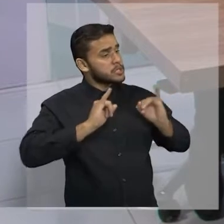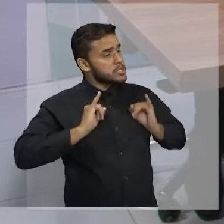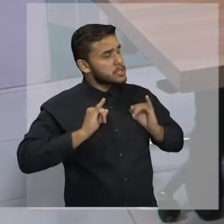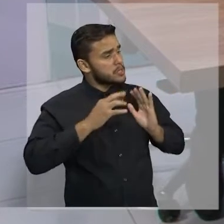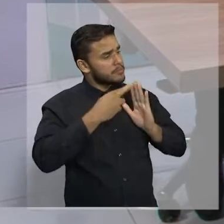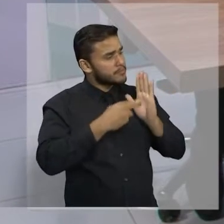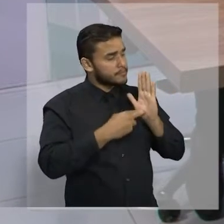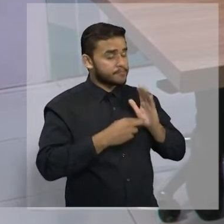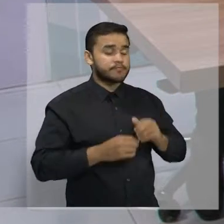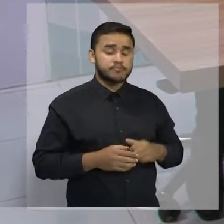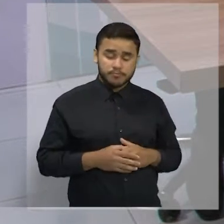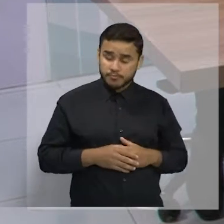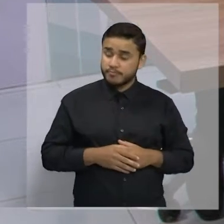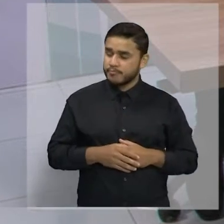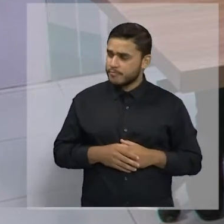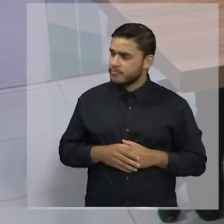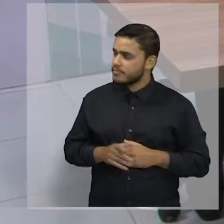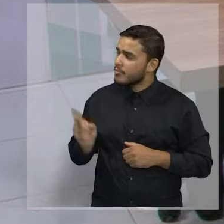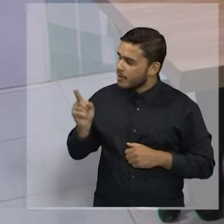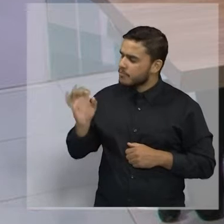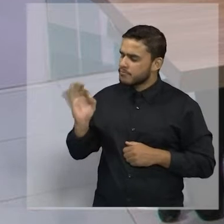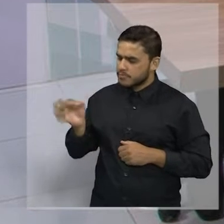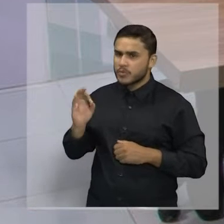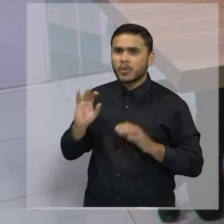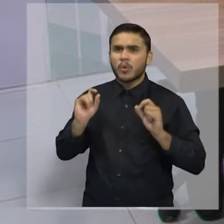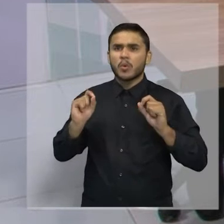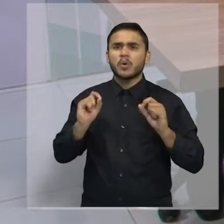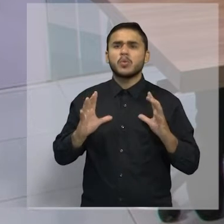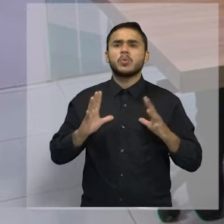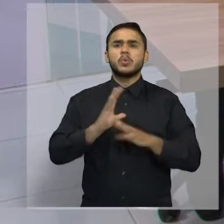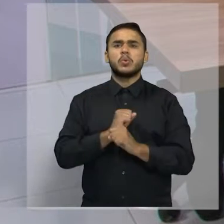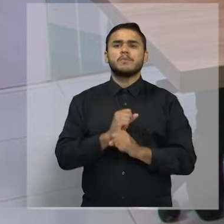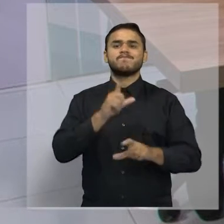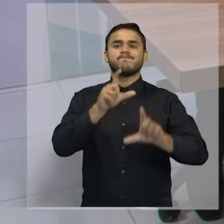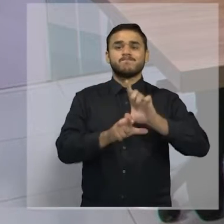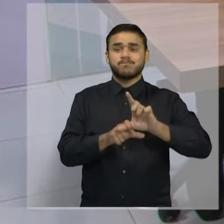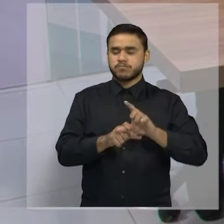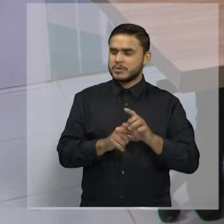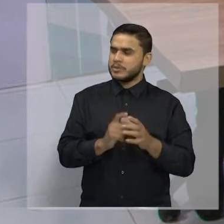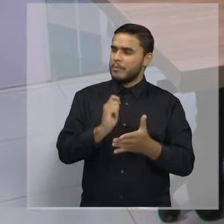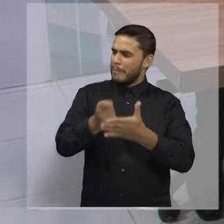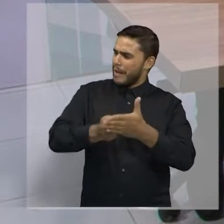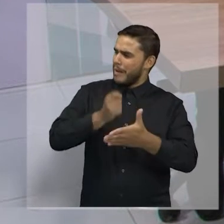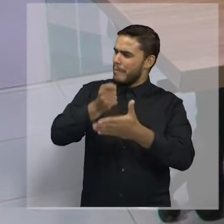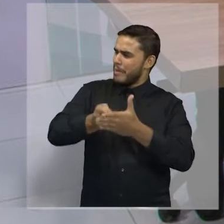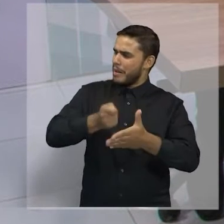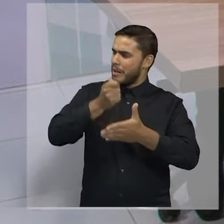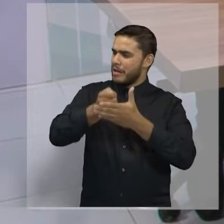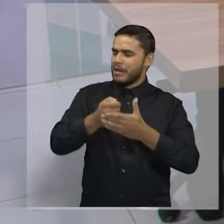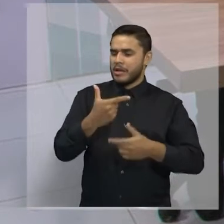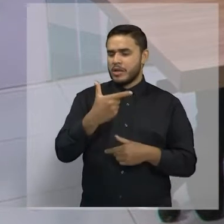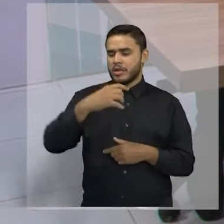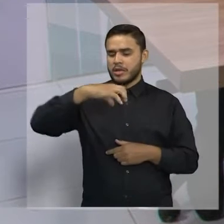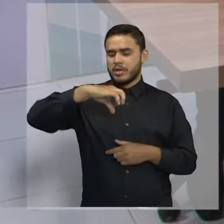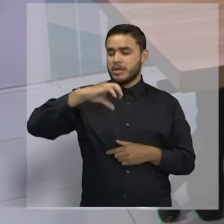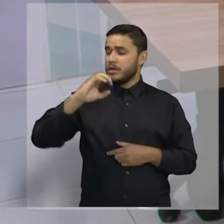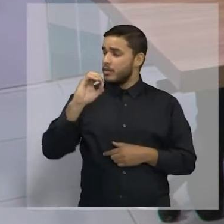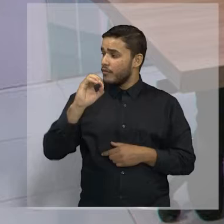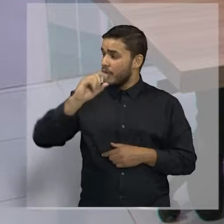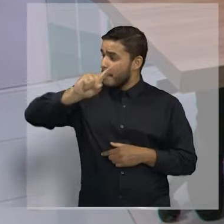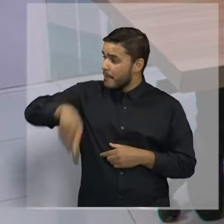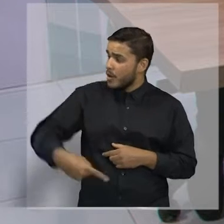reforma sob a alegação que eu tenho que corrigir um déficit que hoje já gera em torno de 290